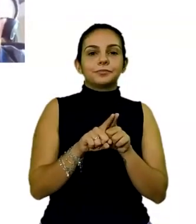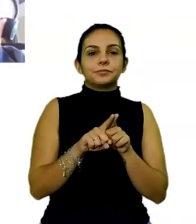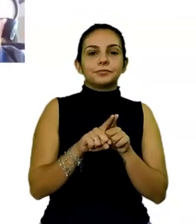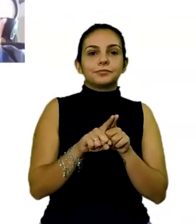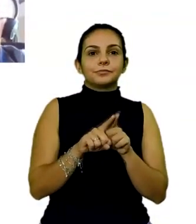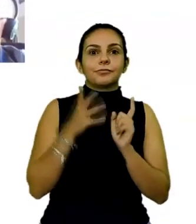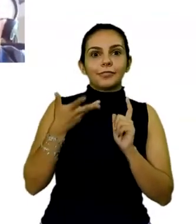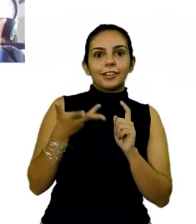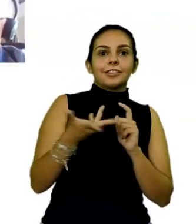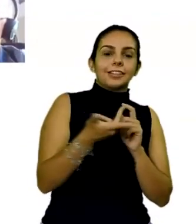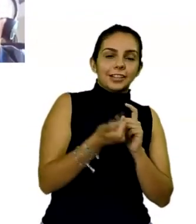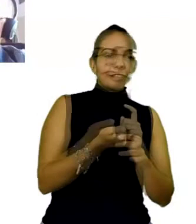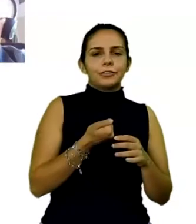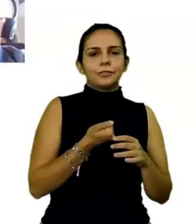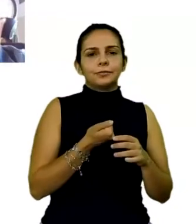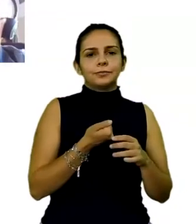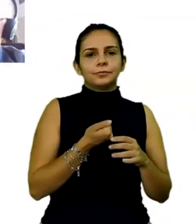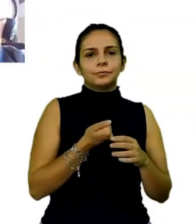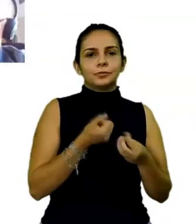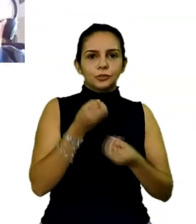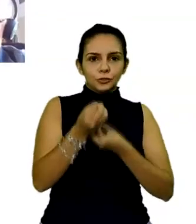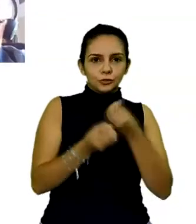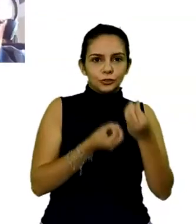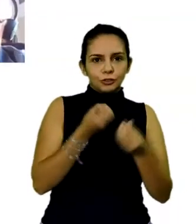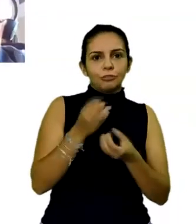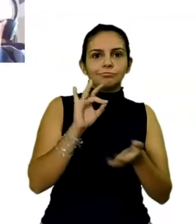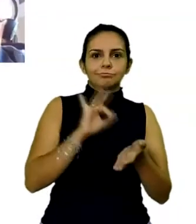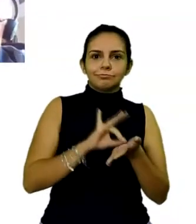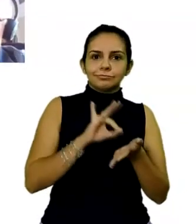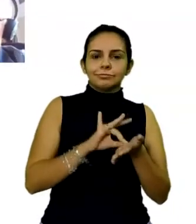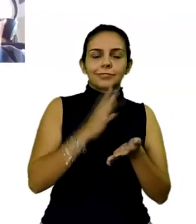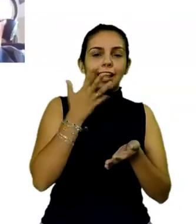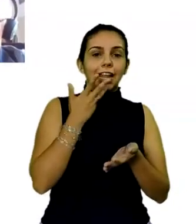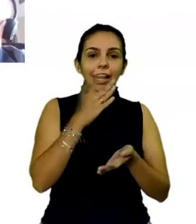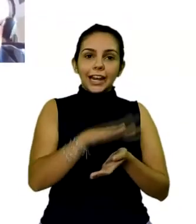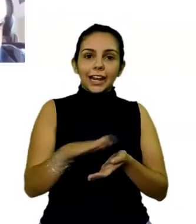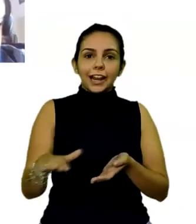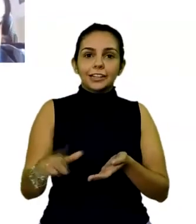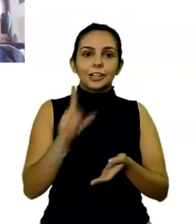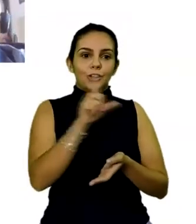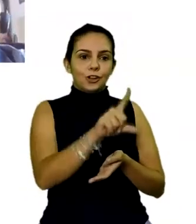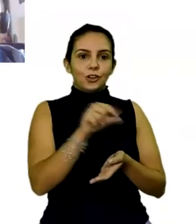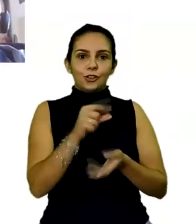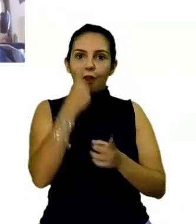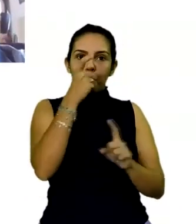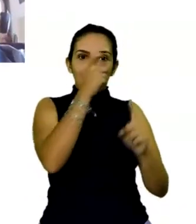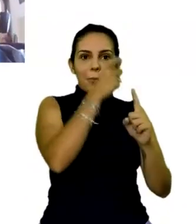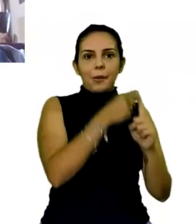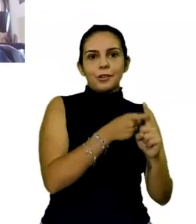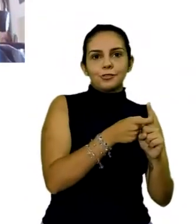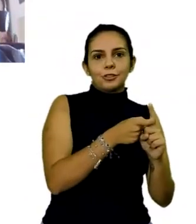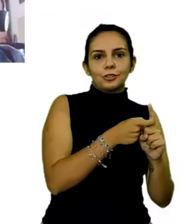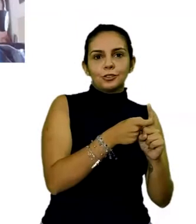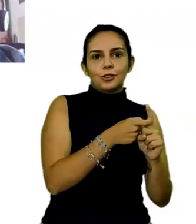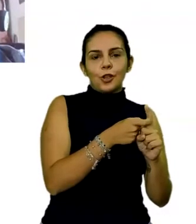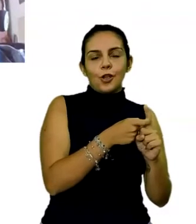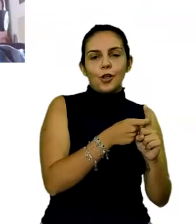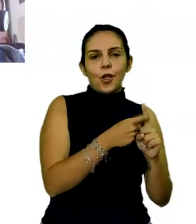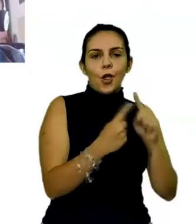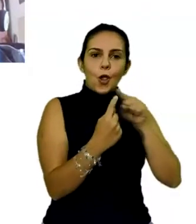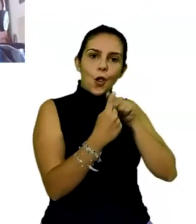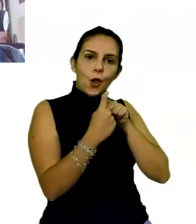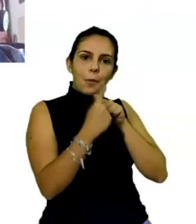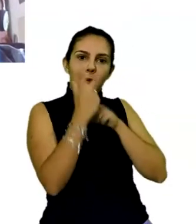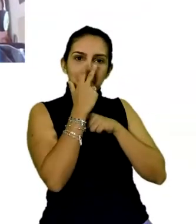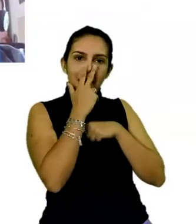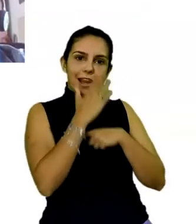é incrível que, como de fato a criança escolhe um que